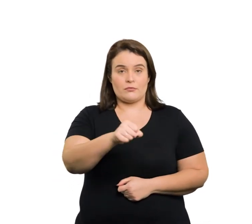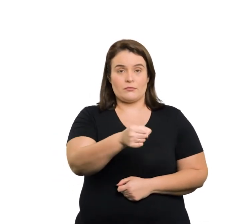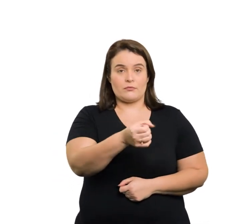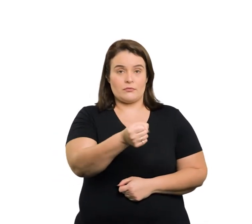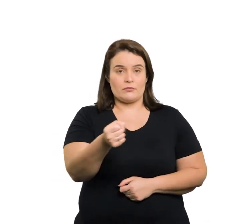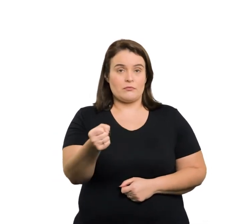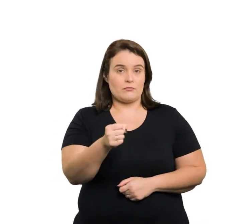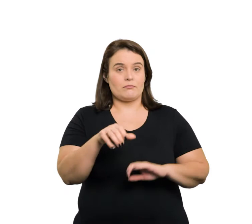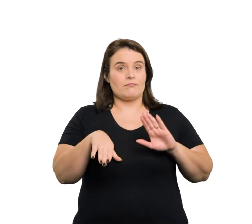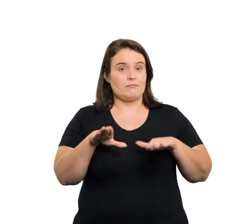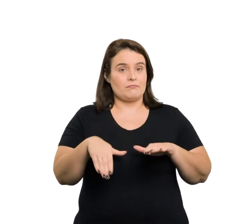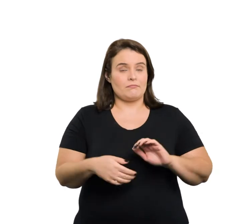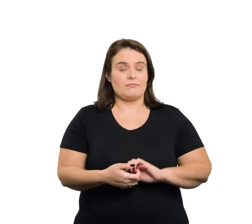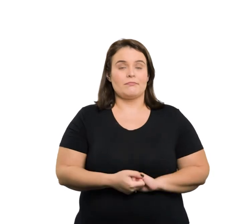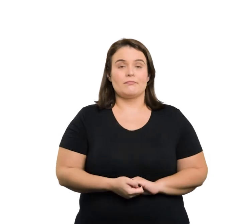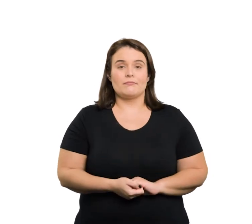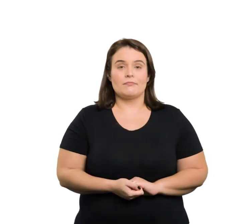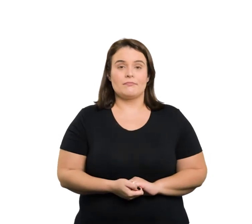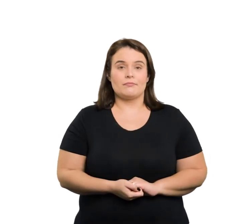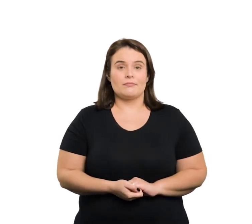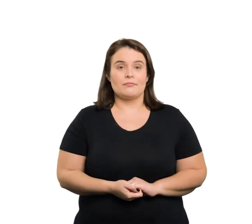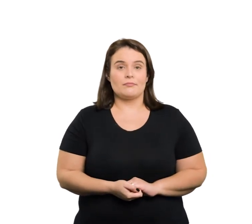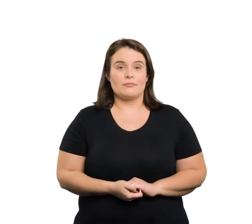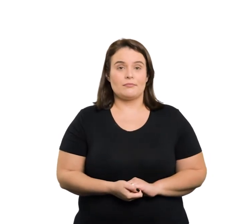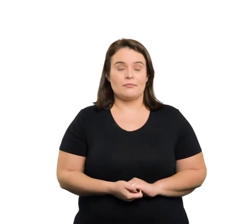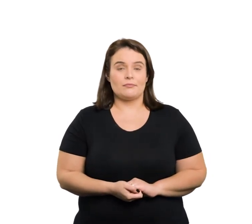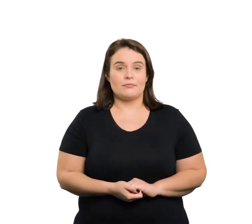horizontal ou na vertical, caso a caso.